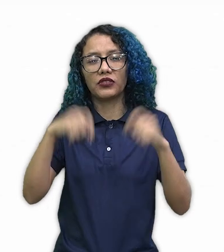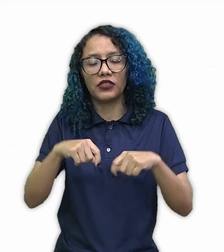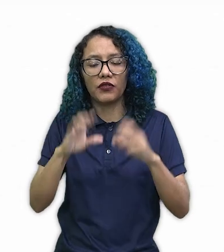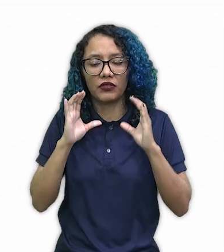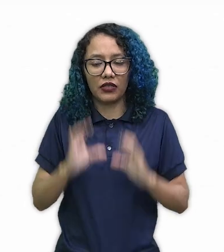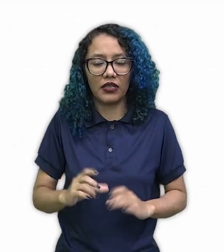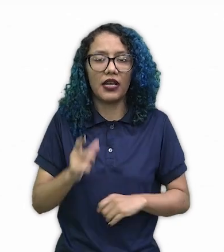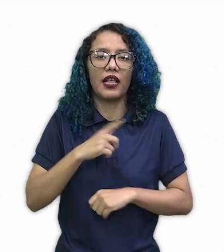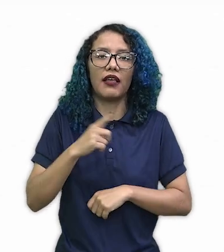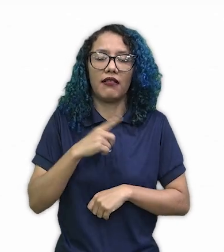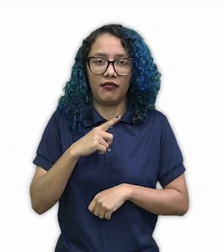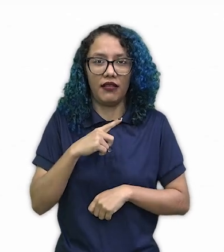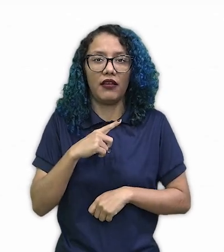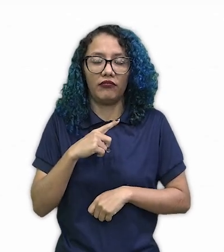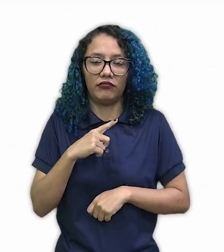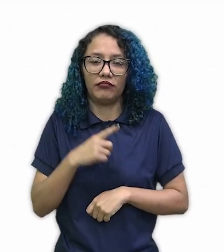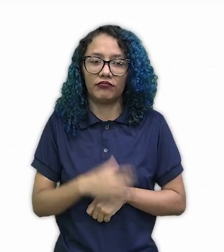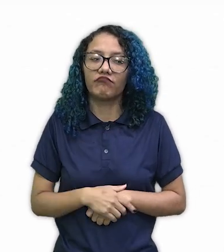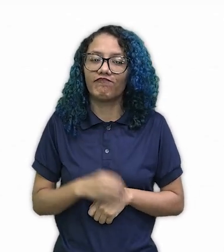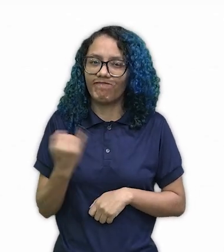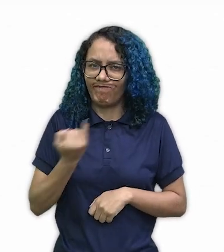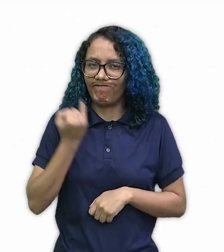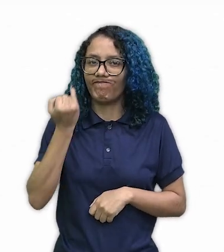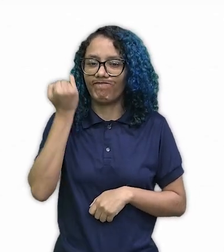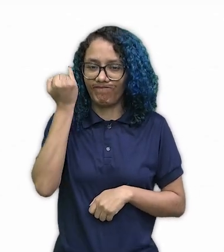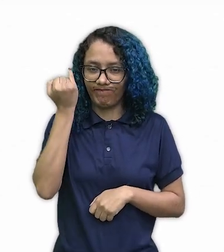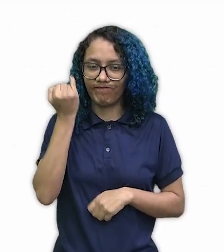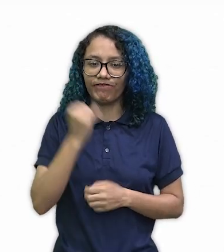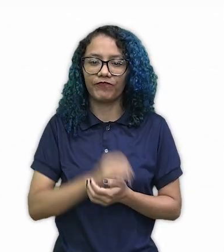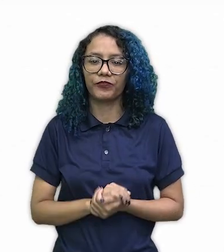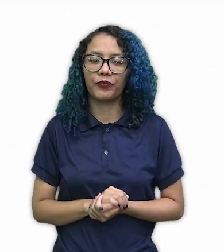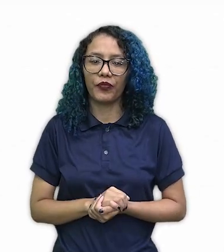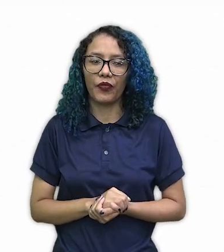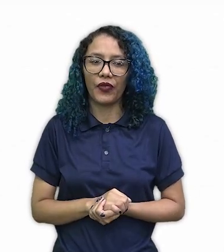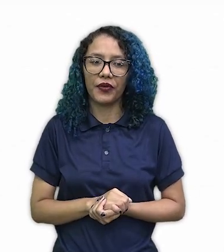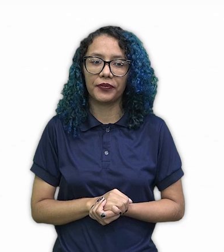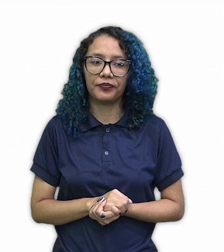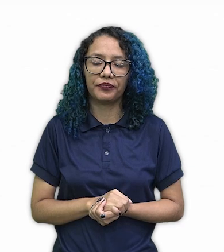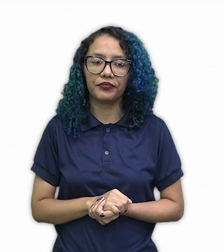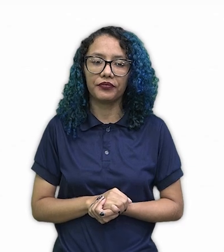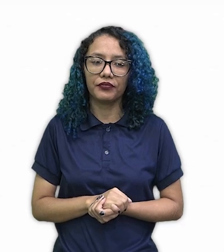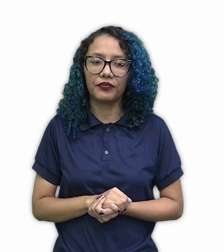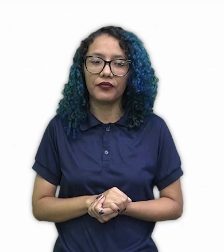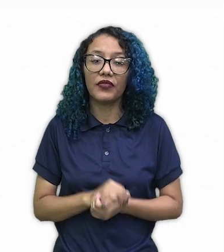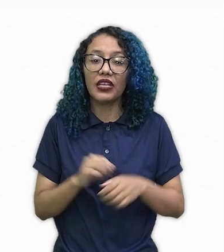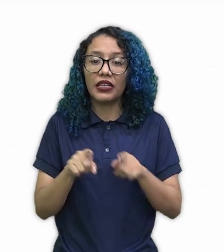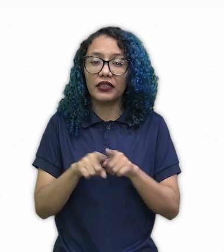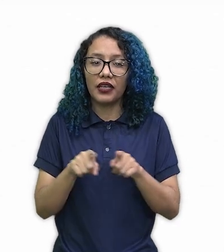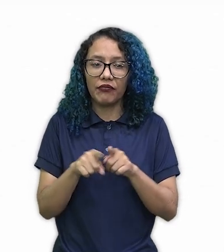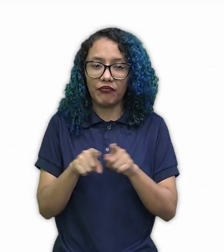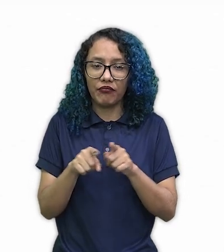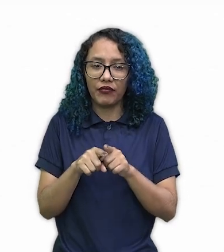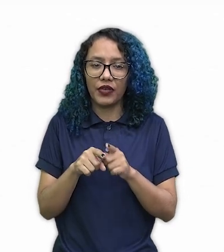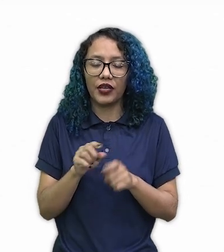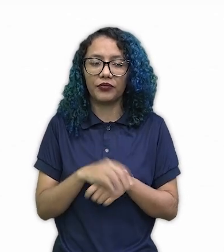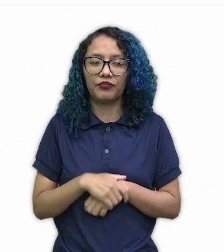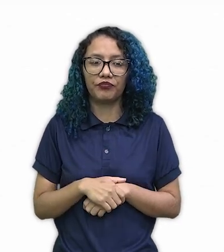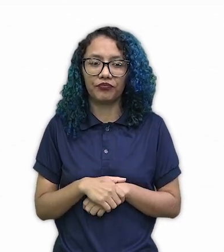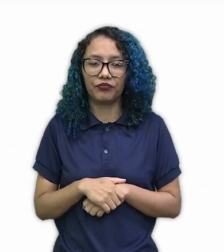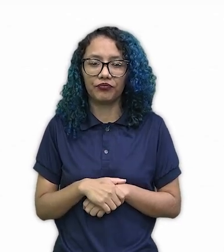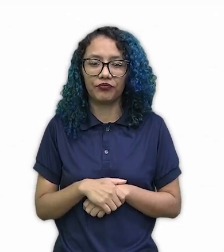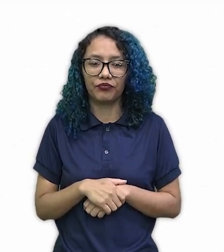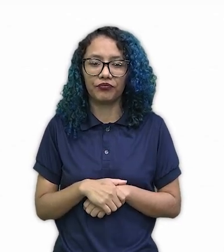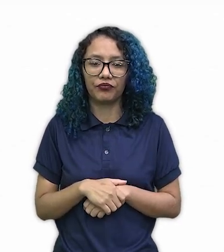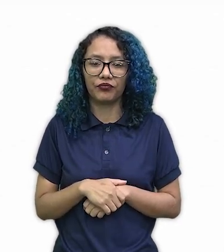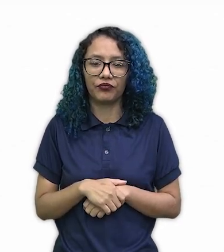é importante e isso é fundamental, tá bom? Tanto é que Bertold Brecht, ele vai falar para nós, ele